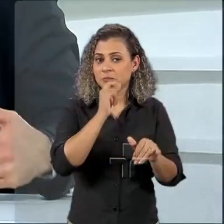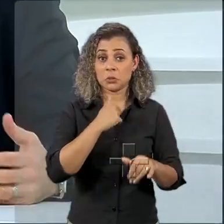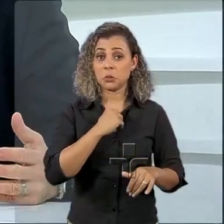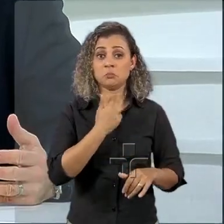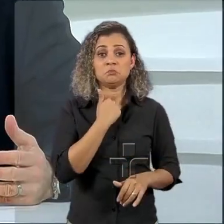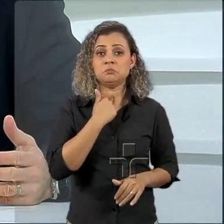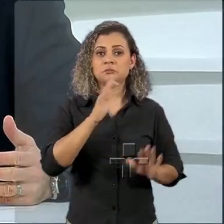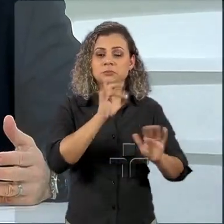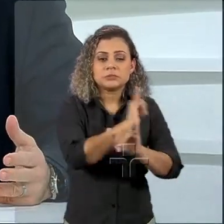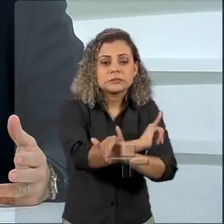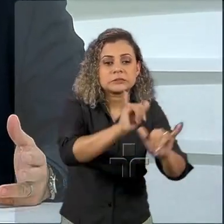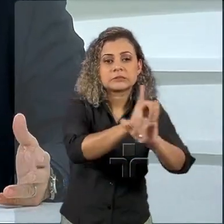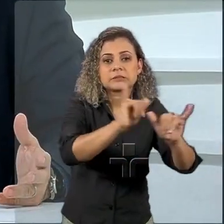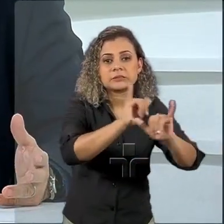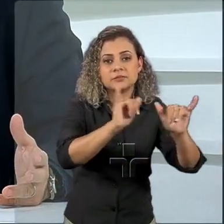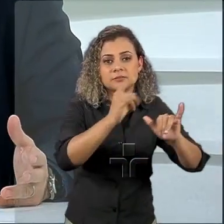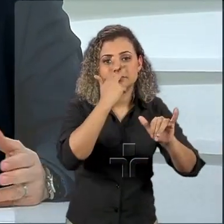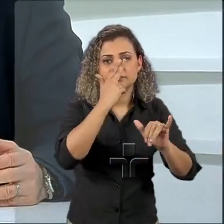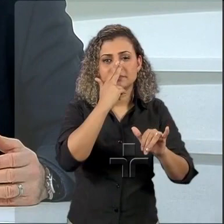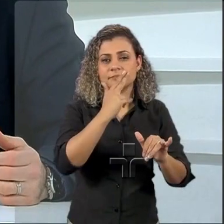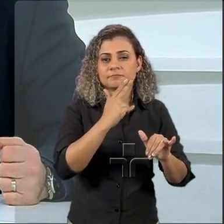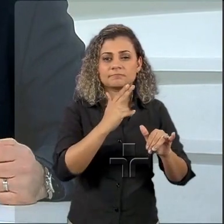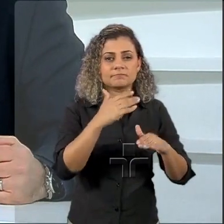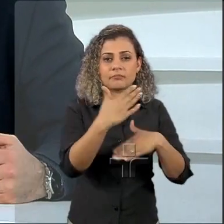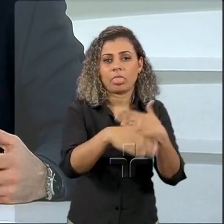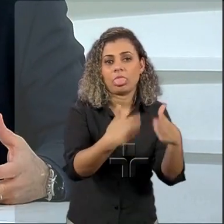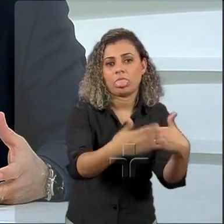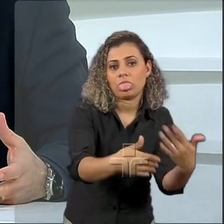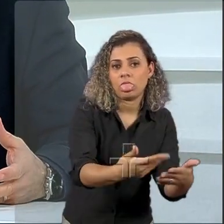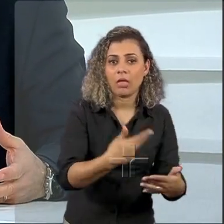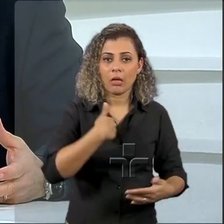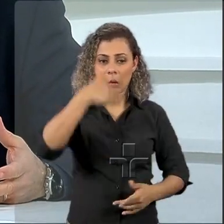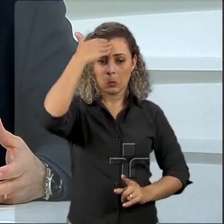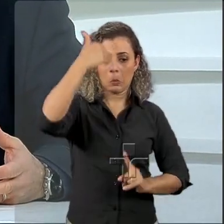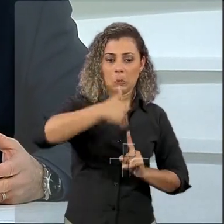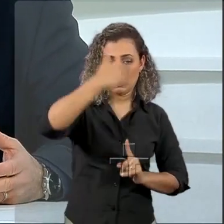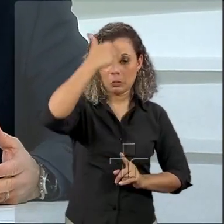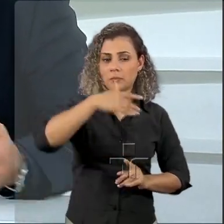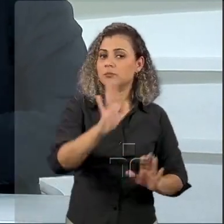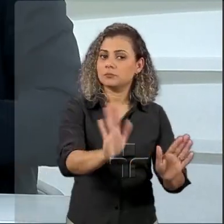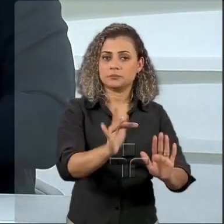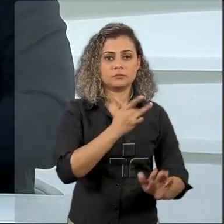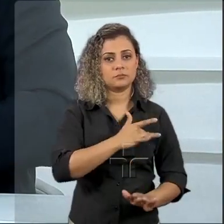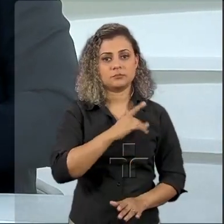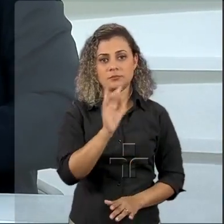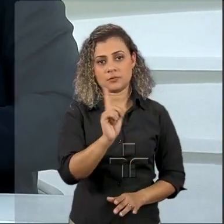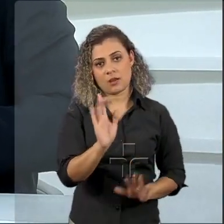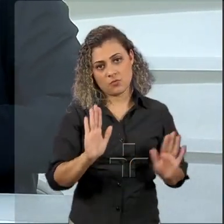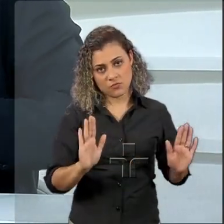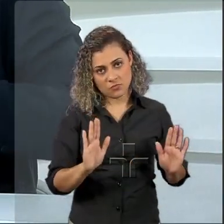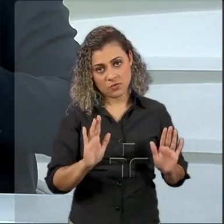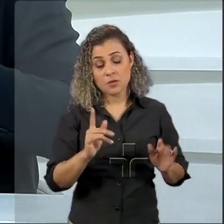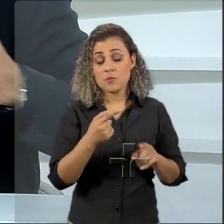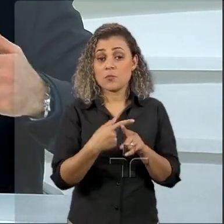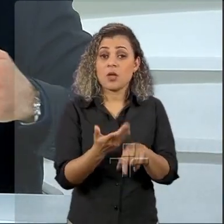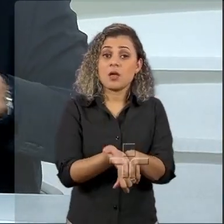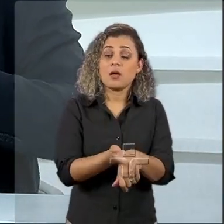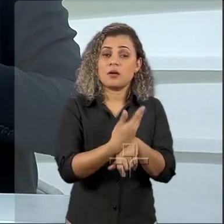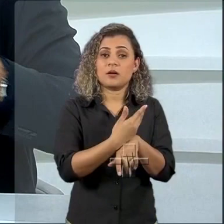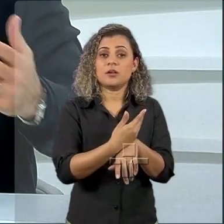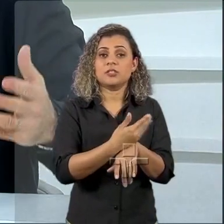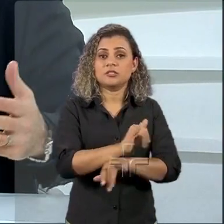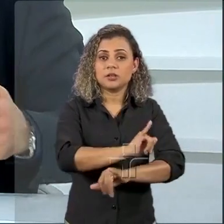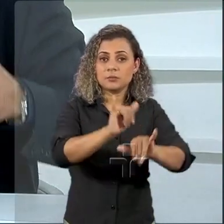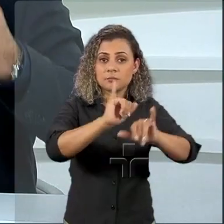autoimolar na campanha. Isso aí você poderia fazer um reconhecimento, digamos, mais profundo, antes da campanha. Porque aí você chega ali já,